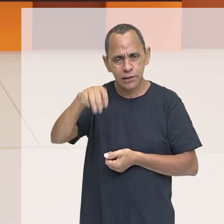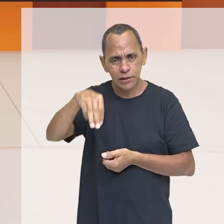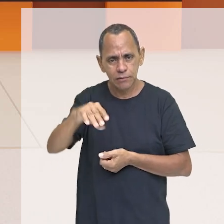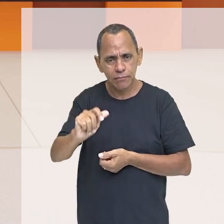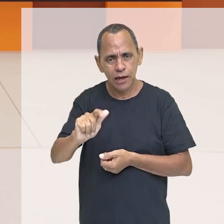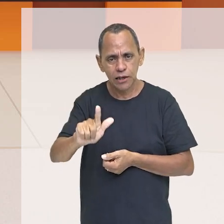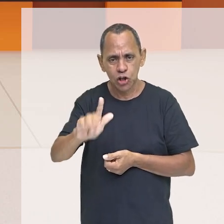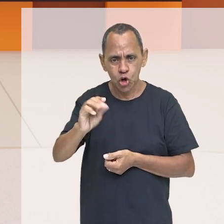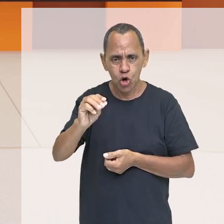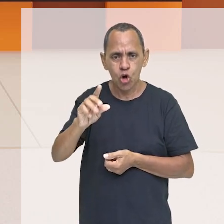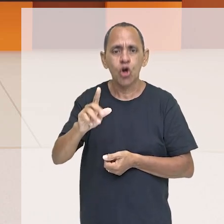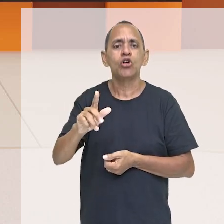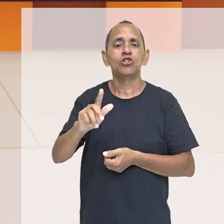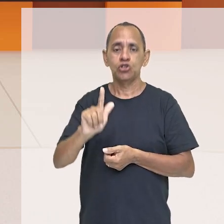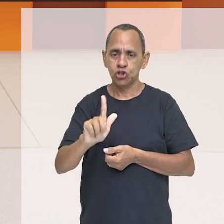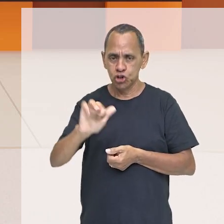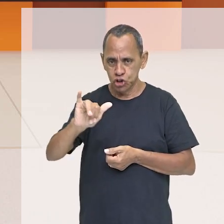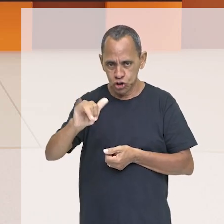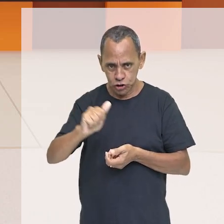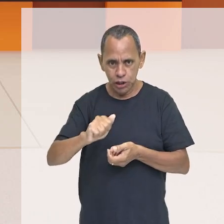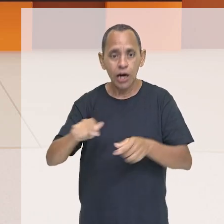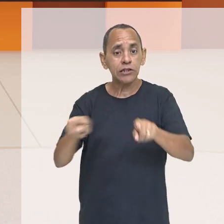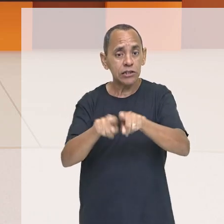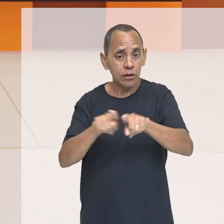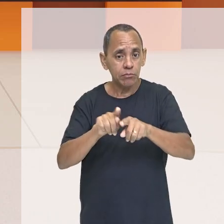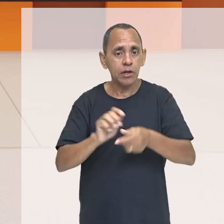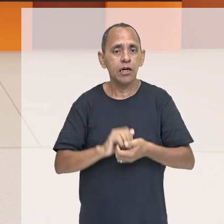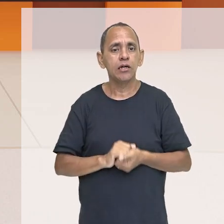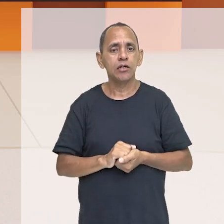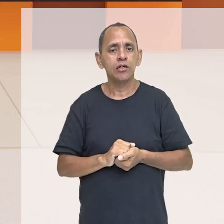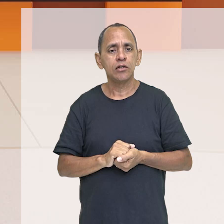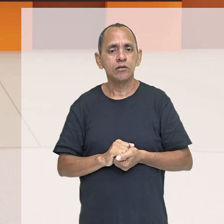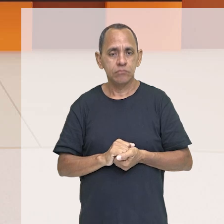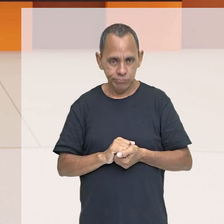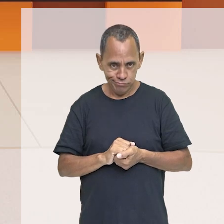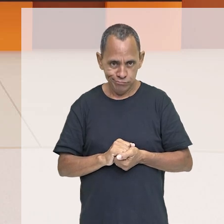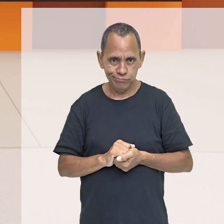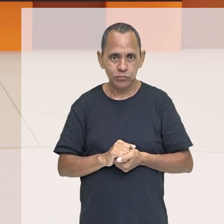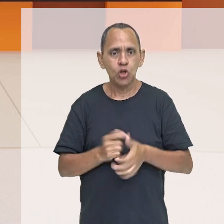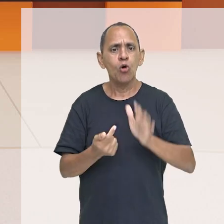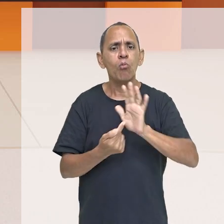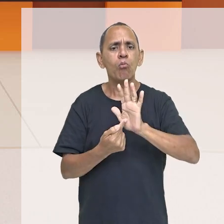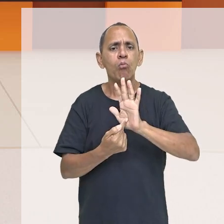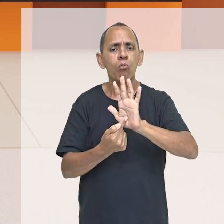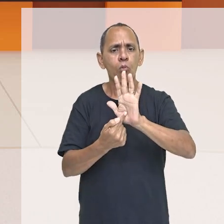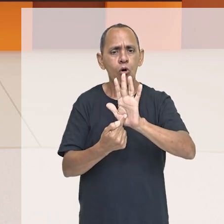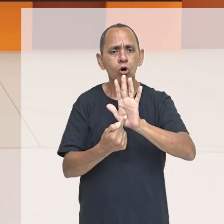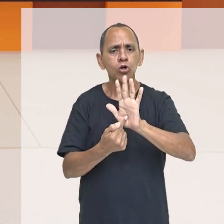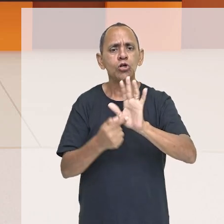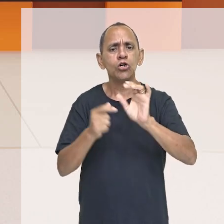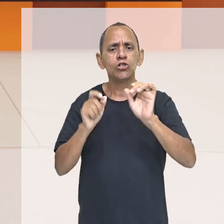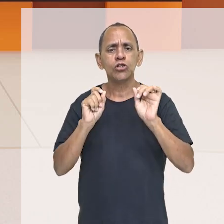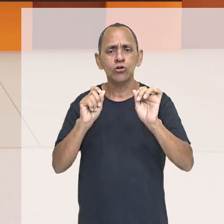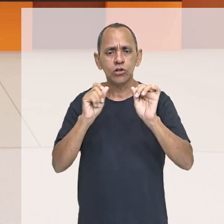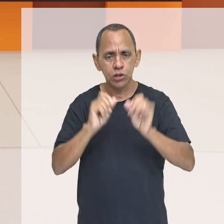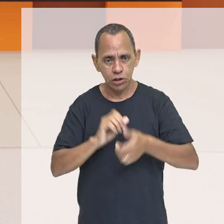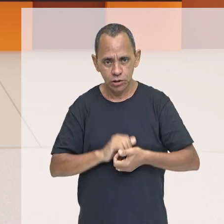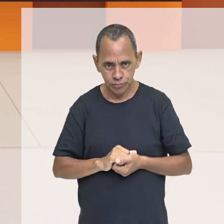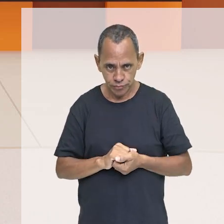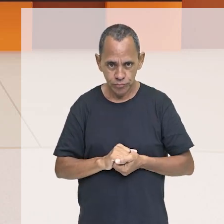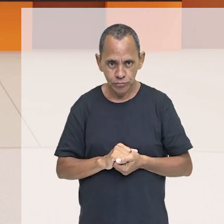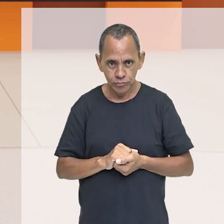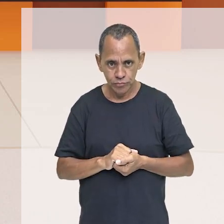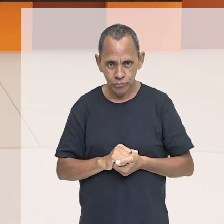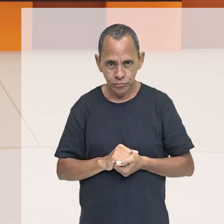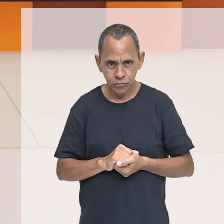negativo e também de ressalto, né, de uma demagogia,